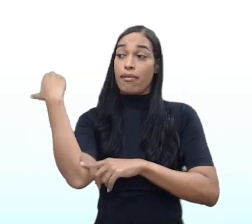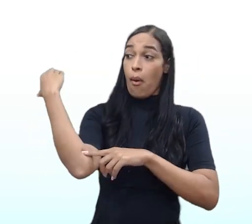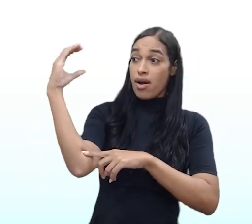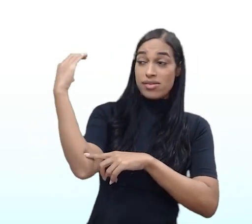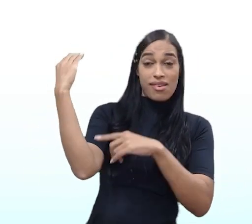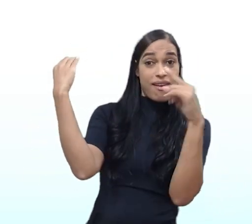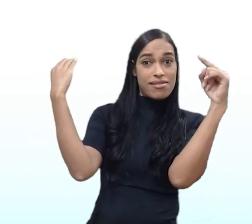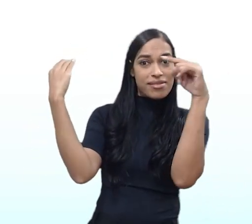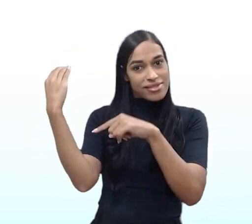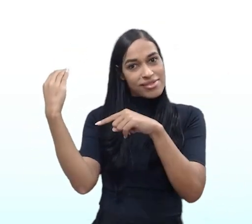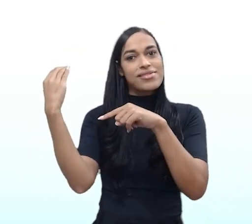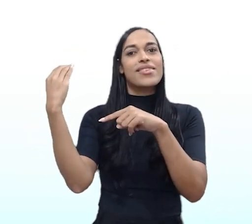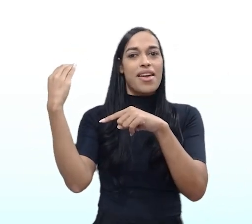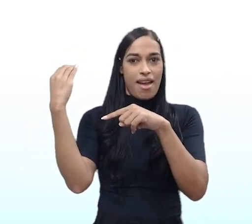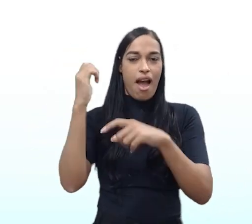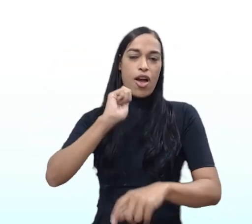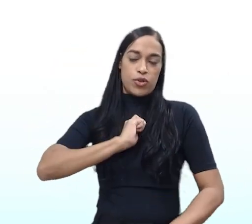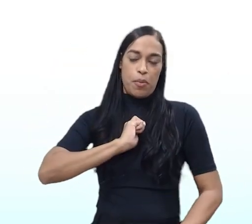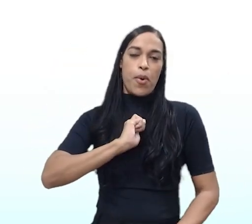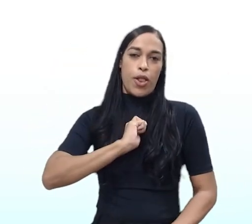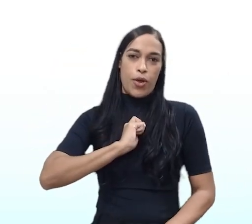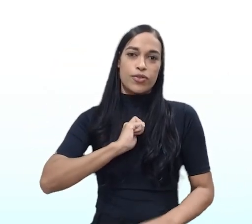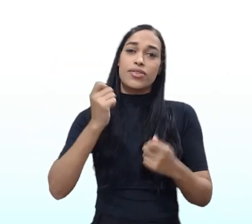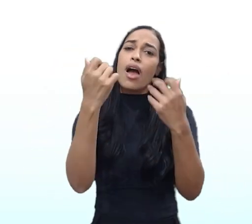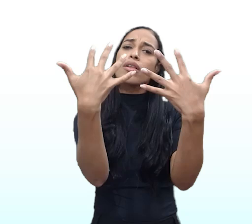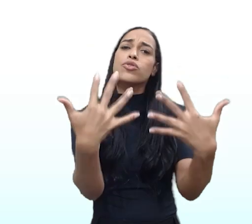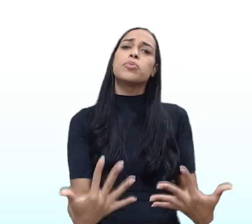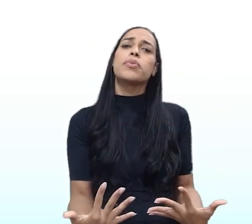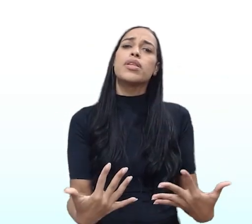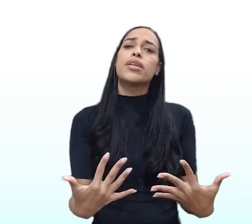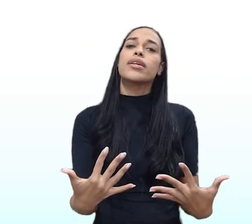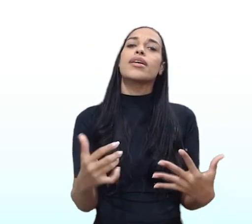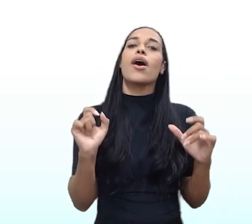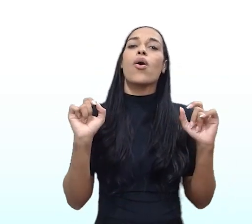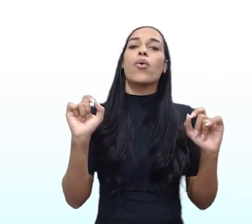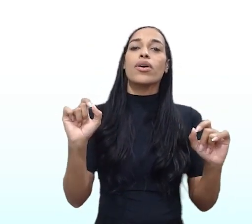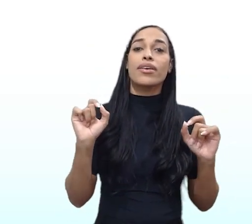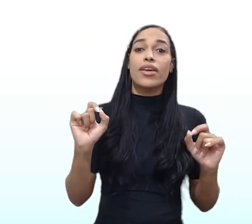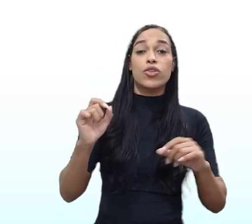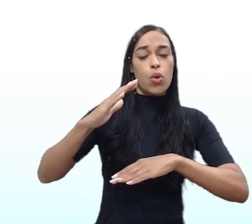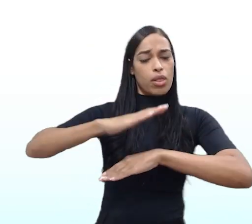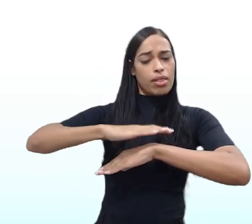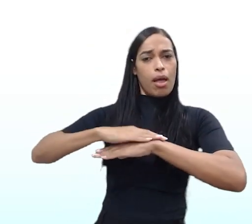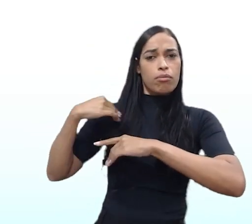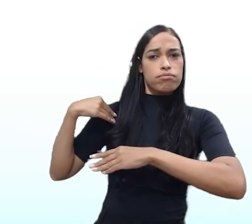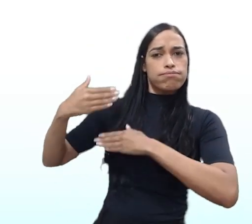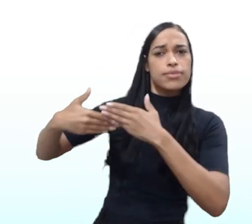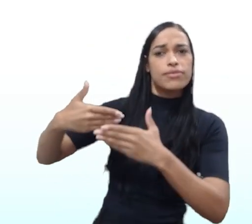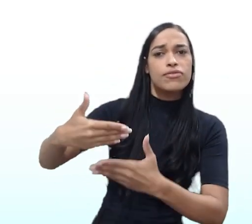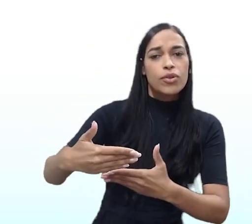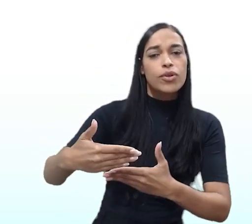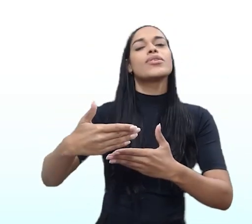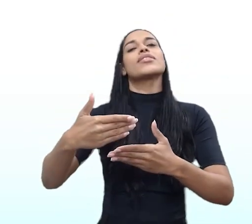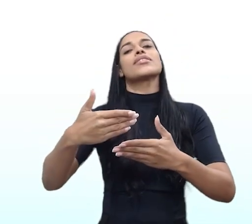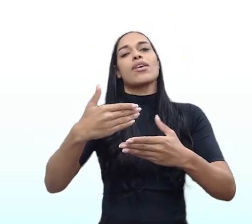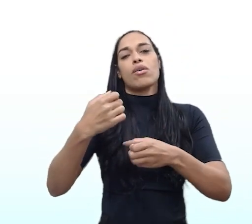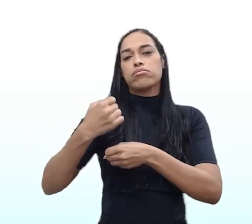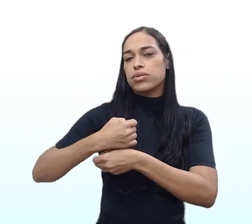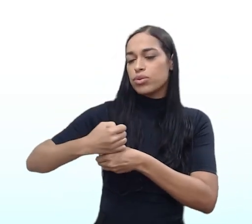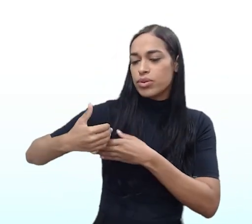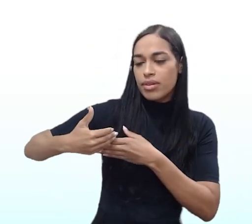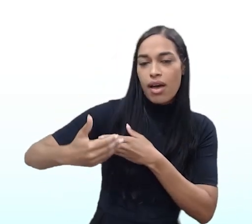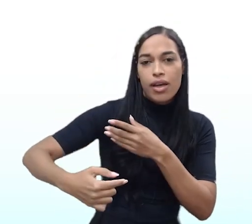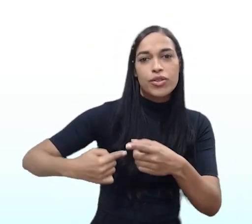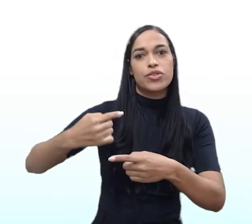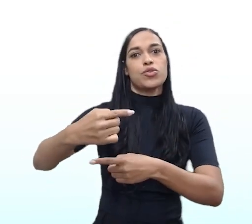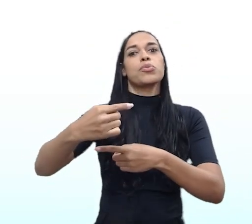ciência que ela é antropológica, ou seja, ela fala também dos seus períodos, né? Da evolução ao longo